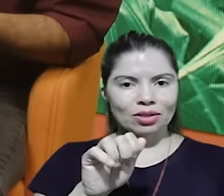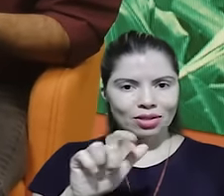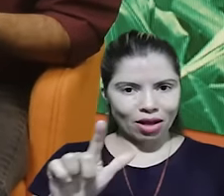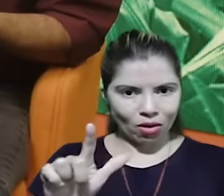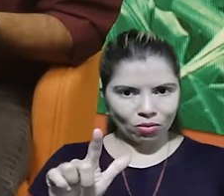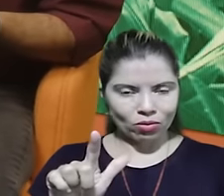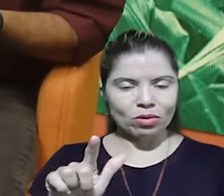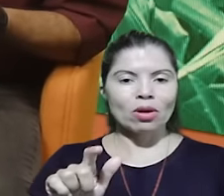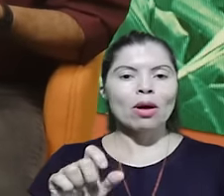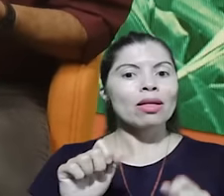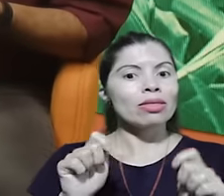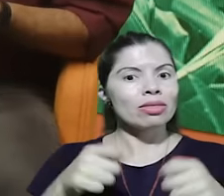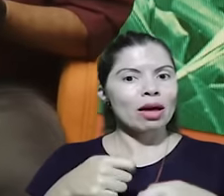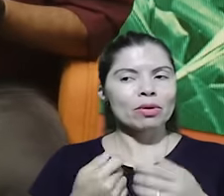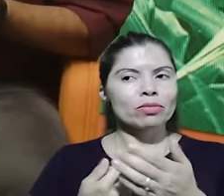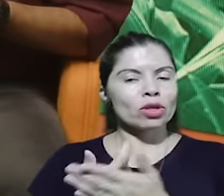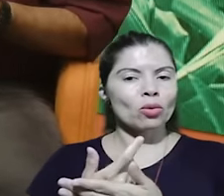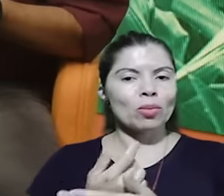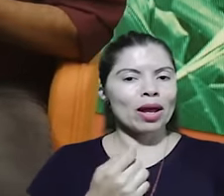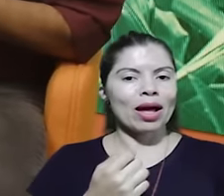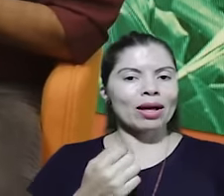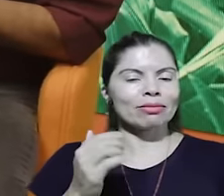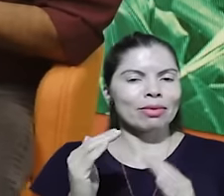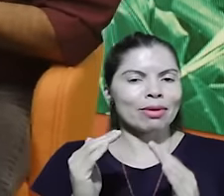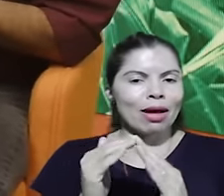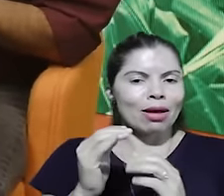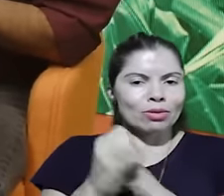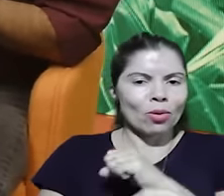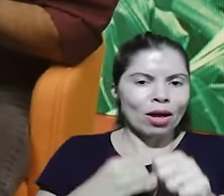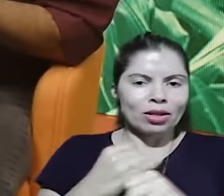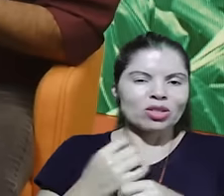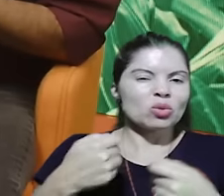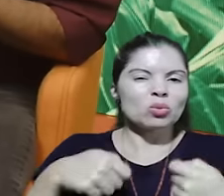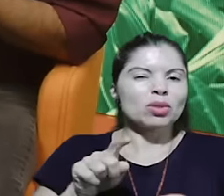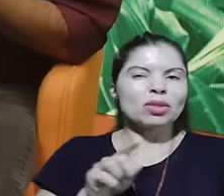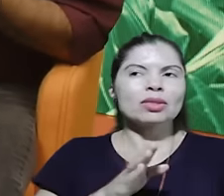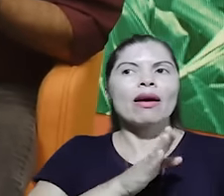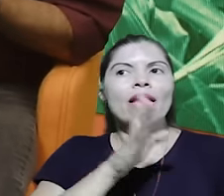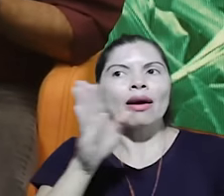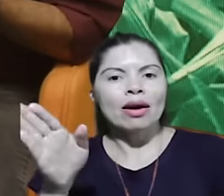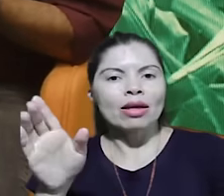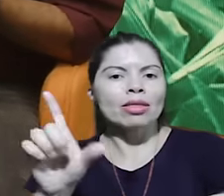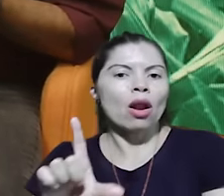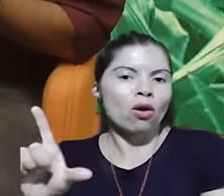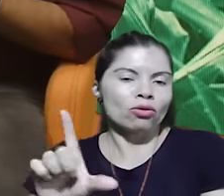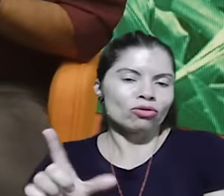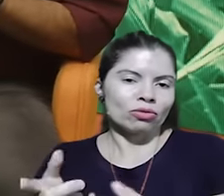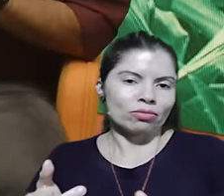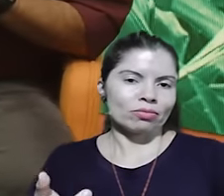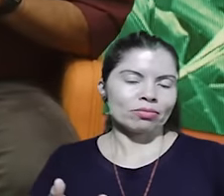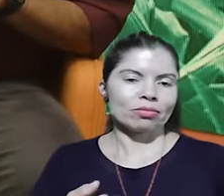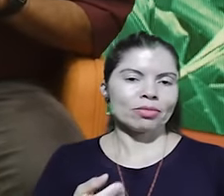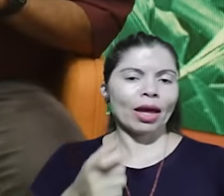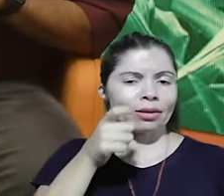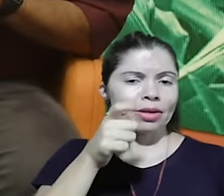aqui até o estabelecimento então é uma dica também interessante aí e do porquê do A1 tá